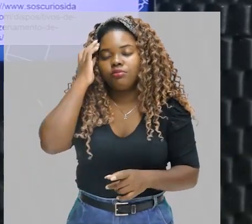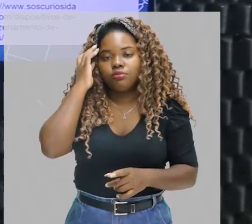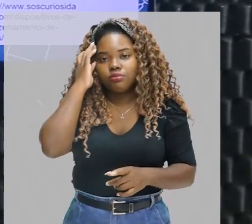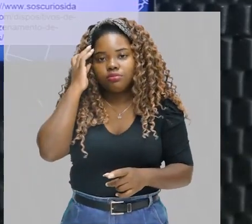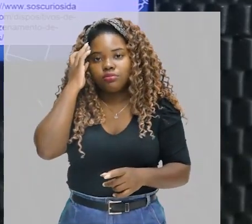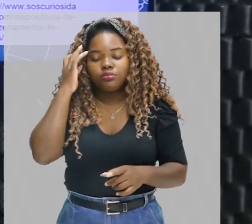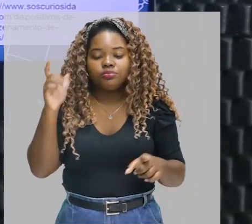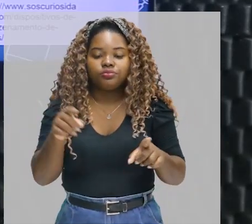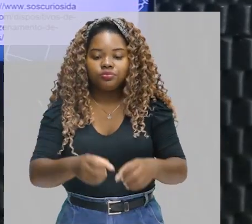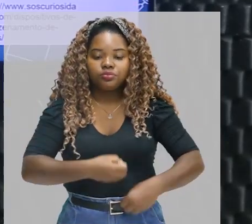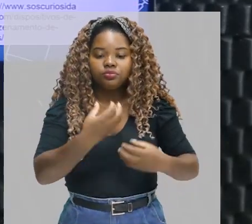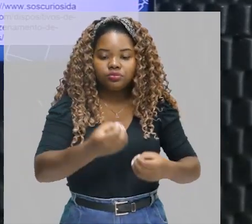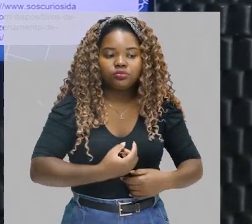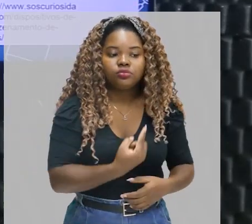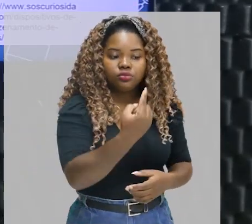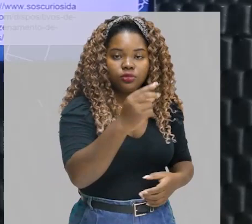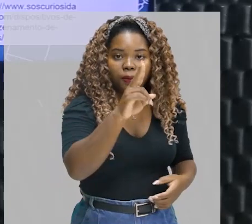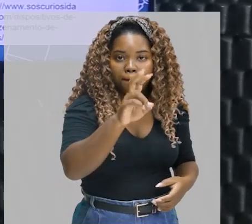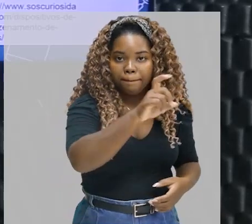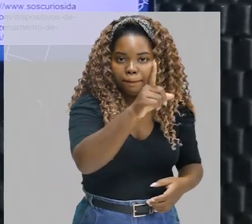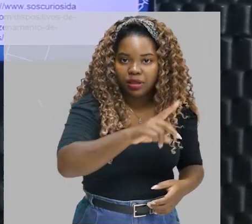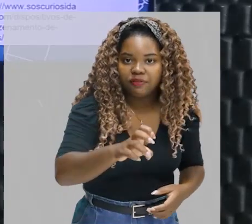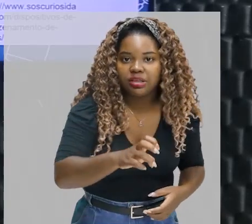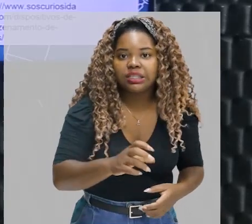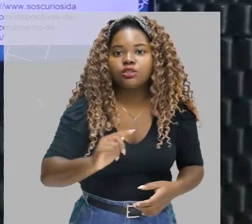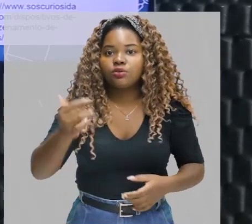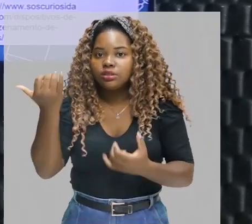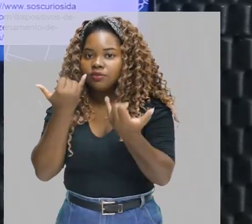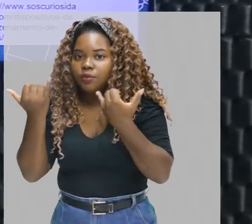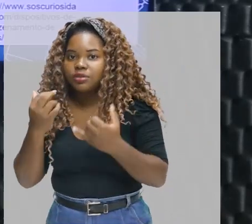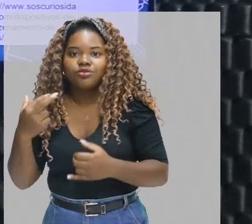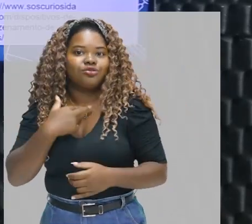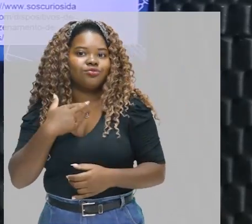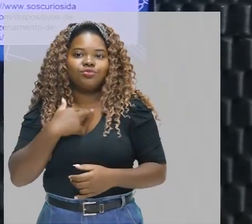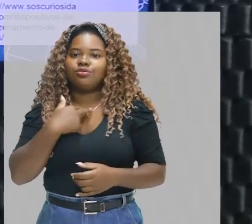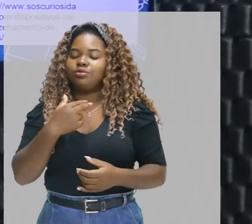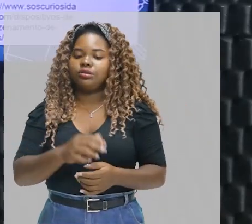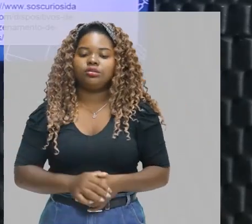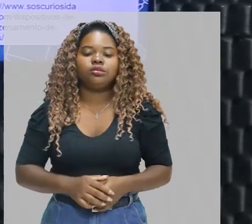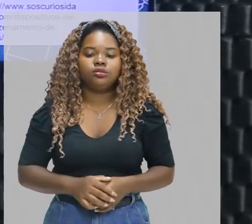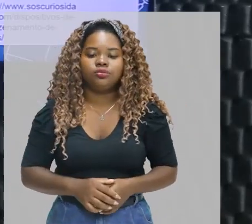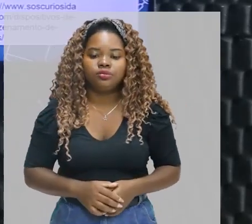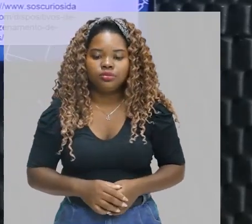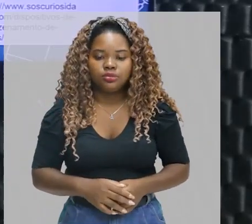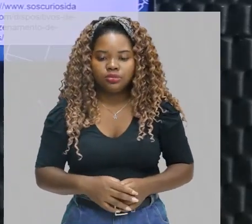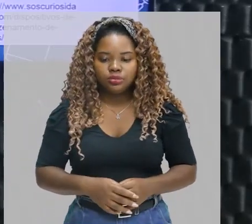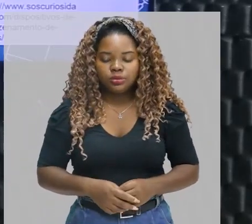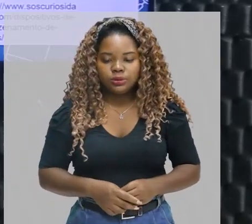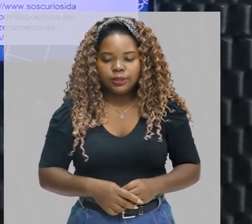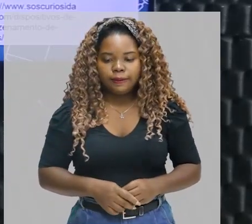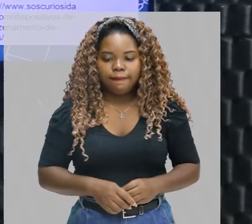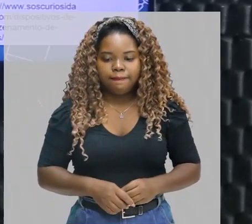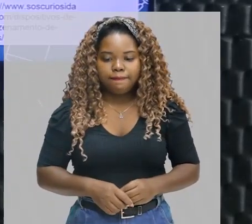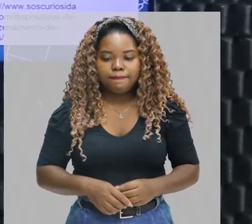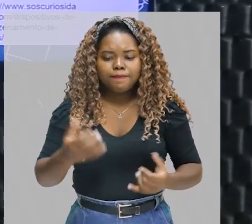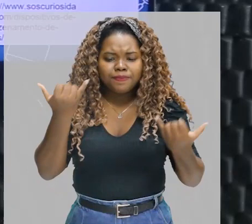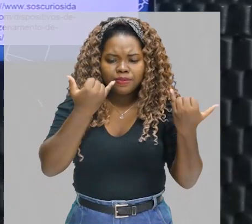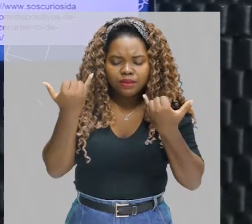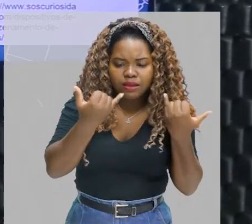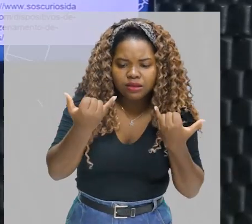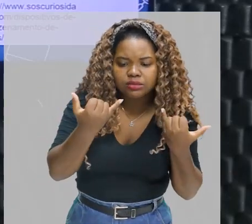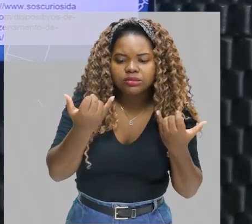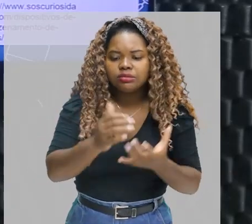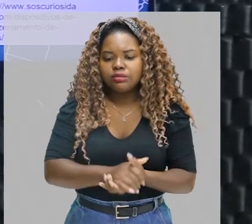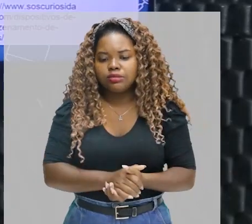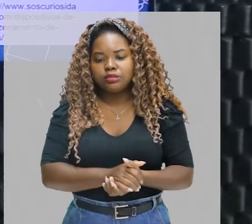ele era produzido, gravado ali, as informações não poderia mais colocar. O disquete da mesma forma, certo? As informações simplesmente